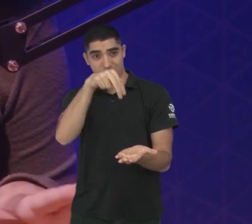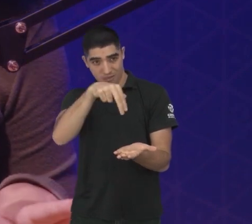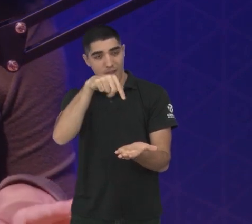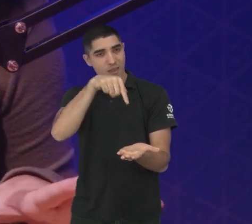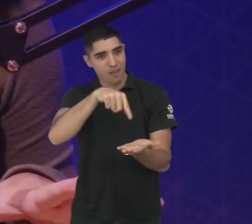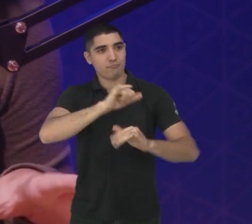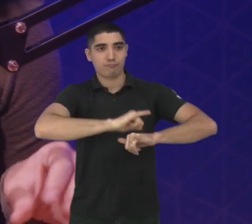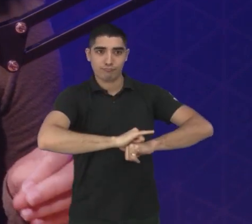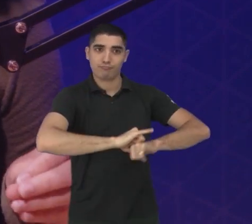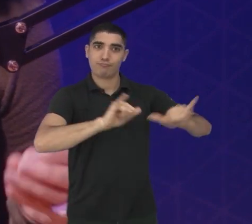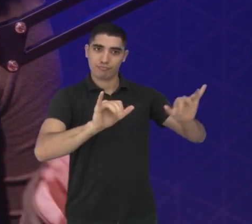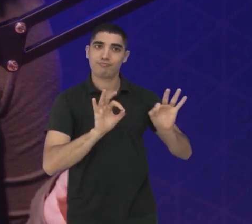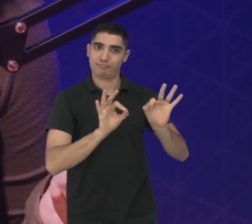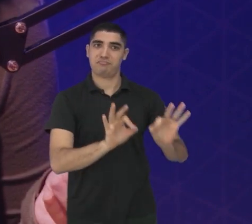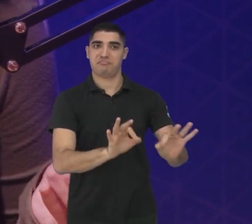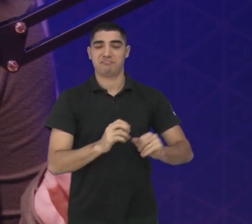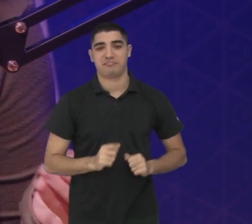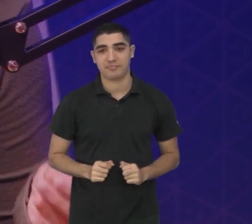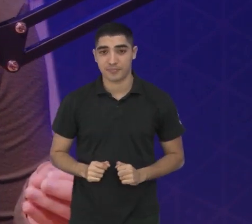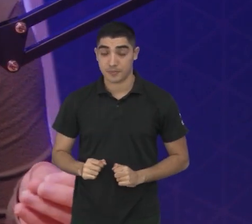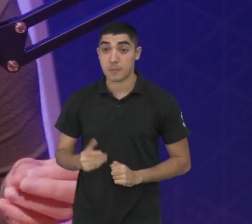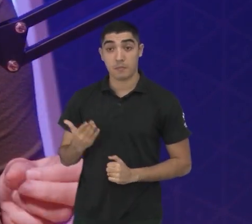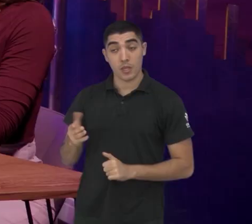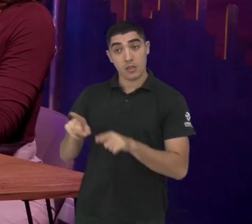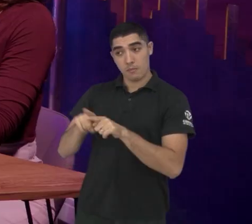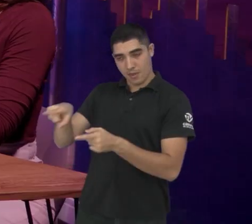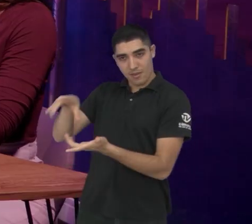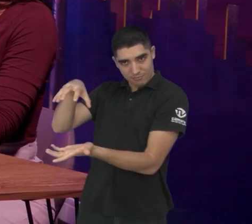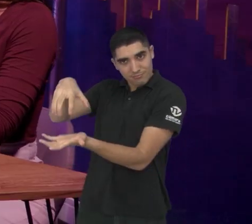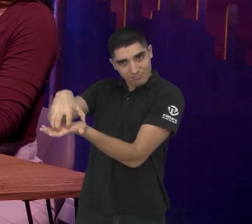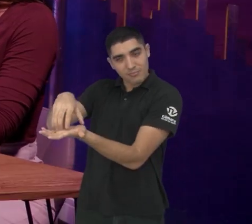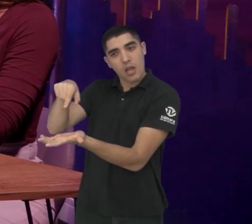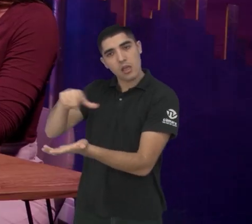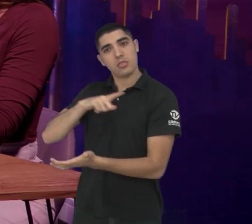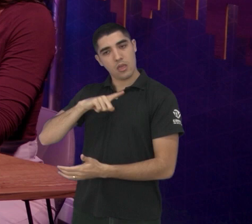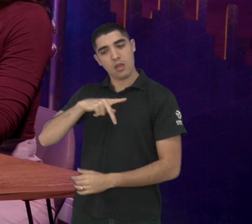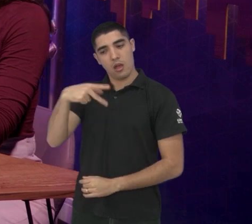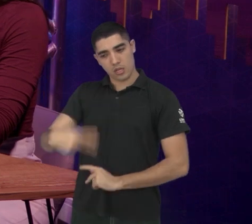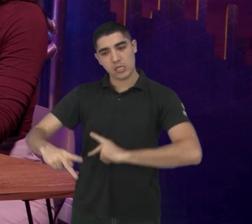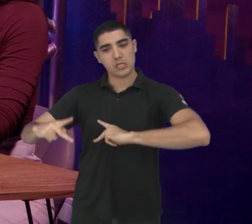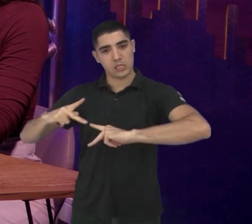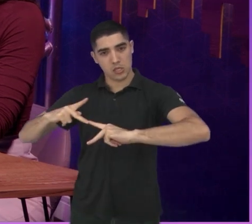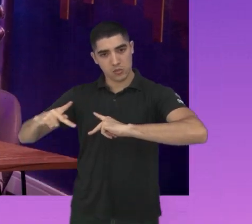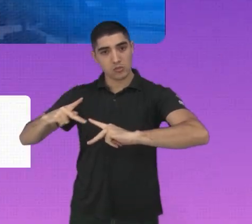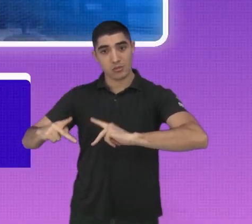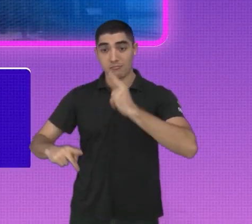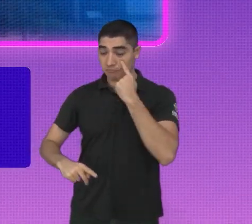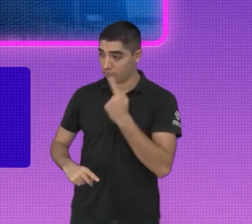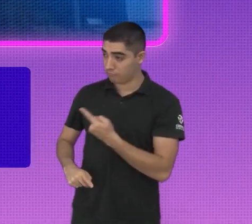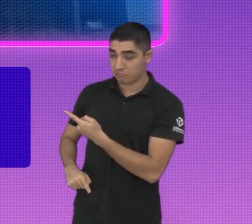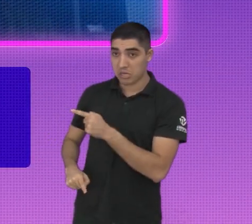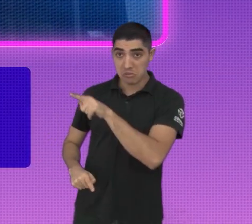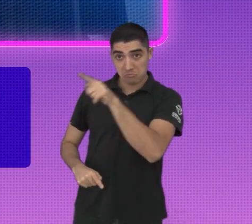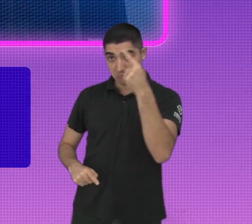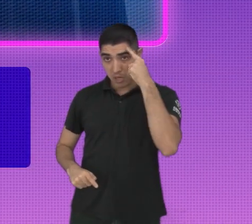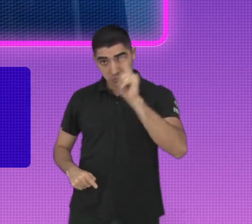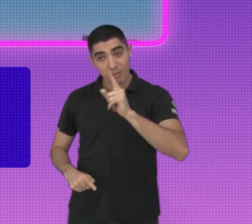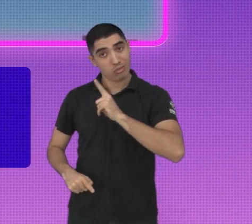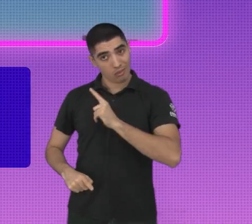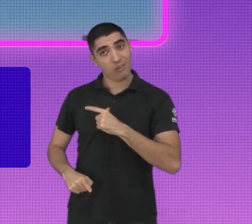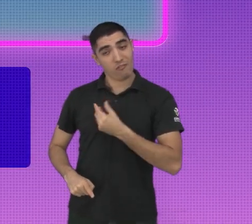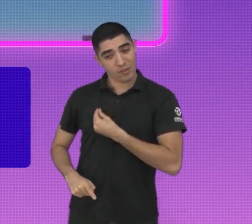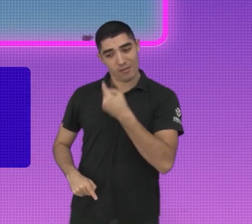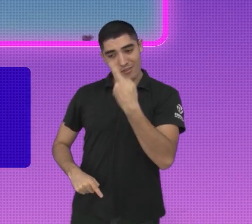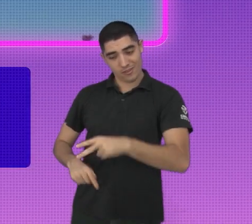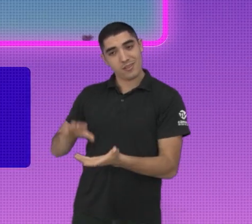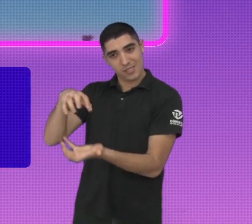e Alertas de Desastres Naturais, que é o CEMADEM. Que inclusive o CEMADEM, né, fica aqui em São José, bem interessante, não sei se as pessoas sabem